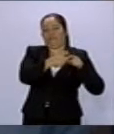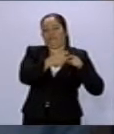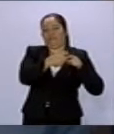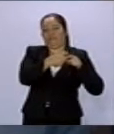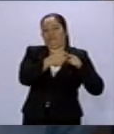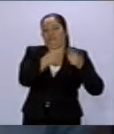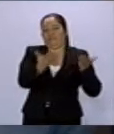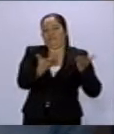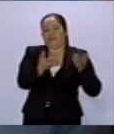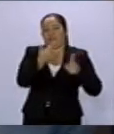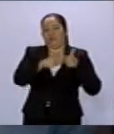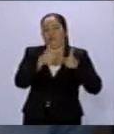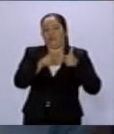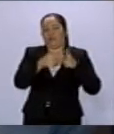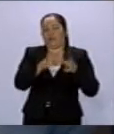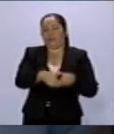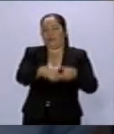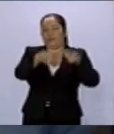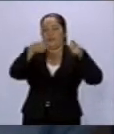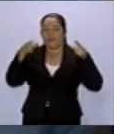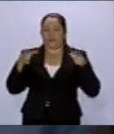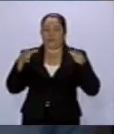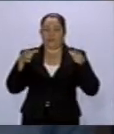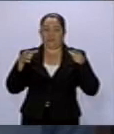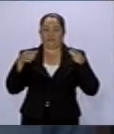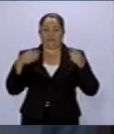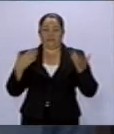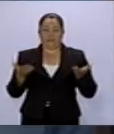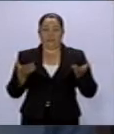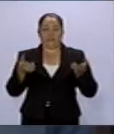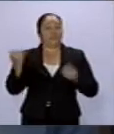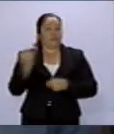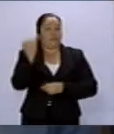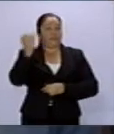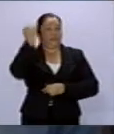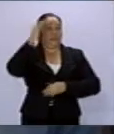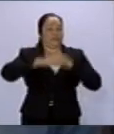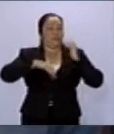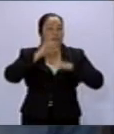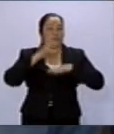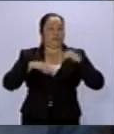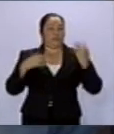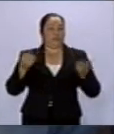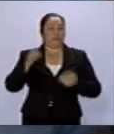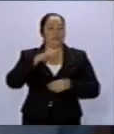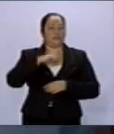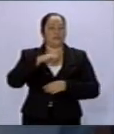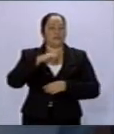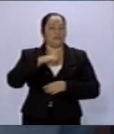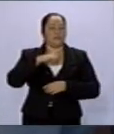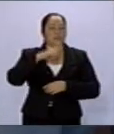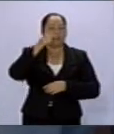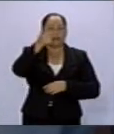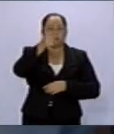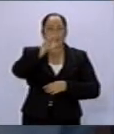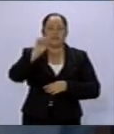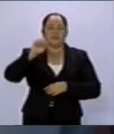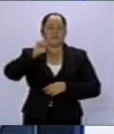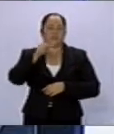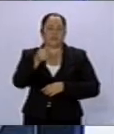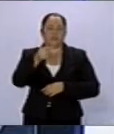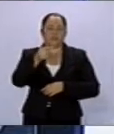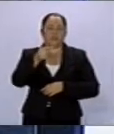aumentar a perspectiva de intervir também nesse aparelho de formador é fundamental nós temos 700 mil jovens brasileiros que sonho ser médico todos os